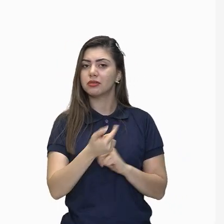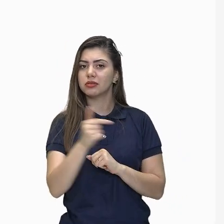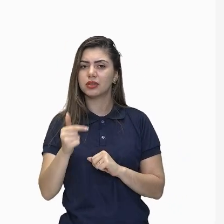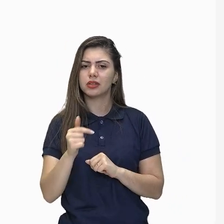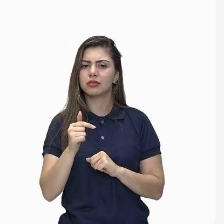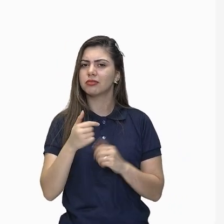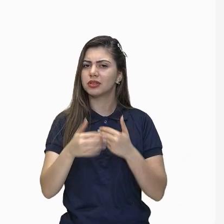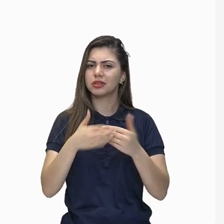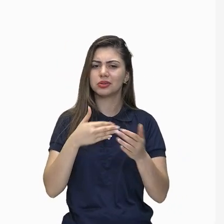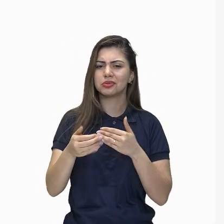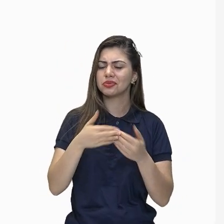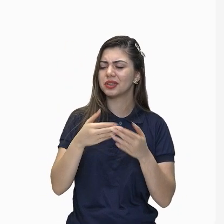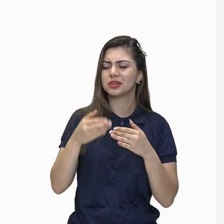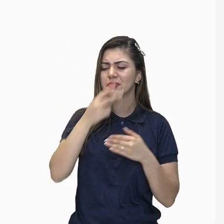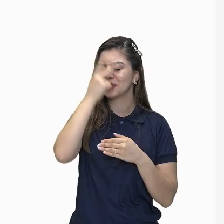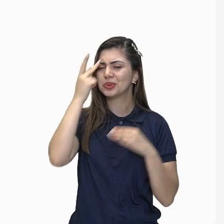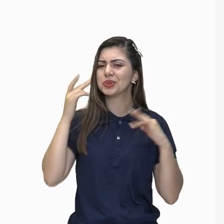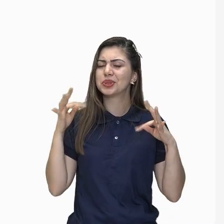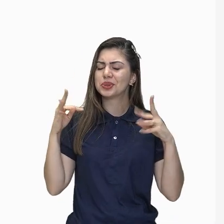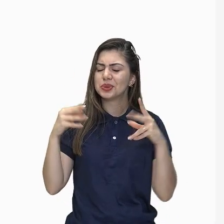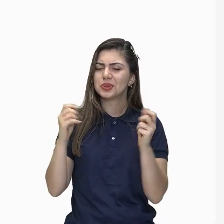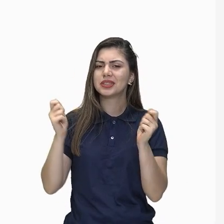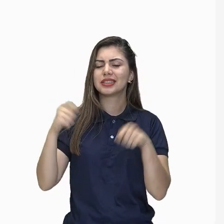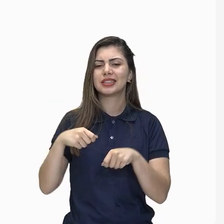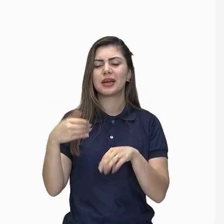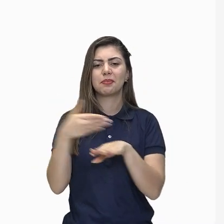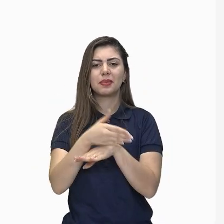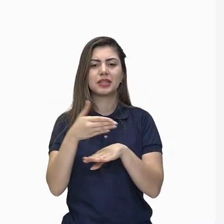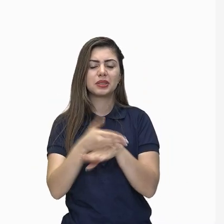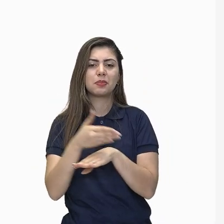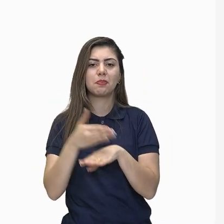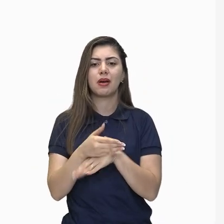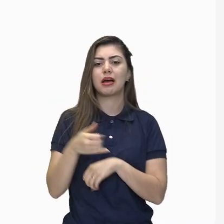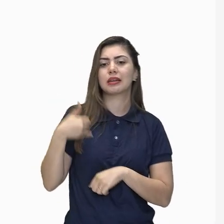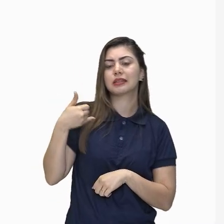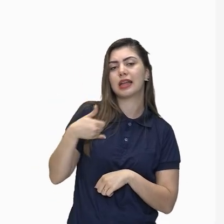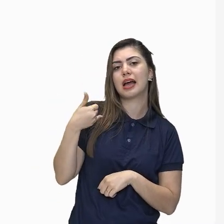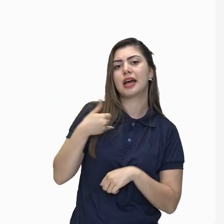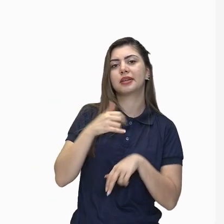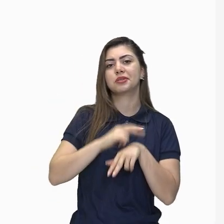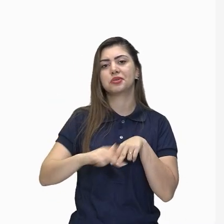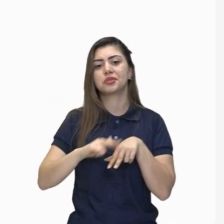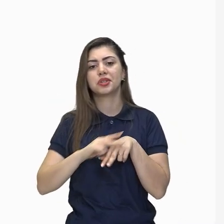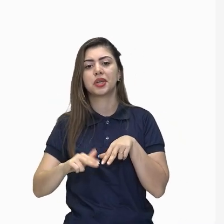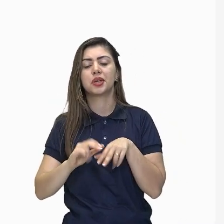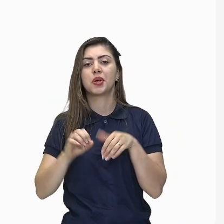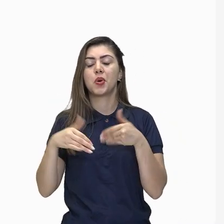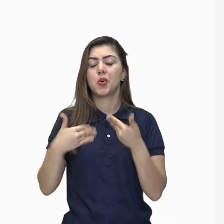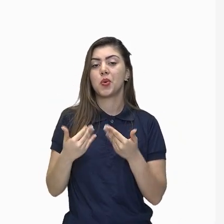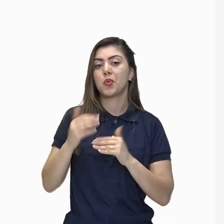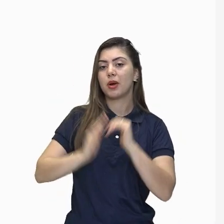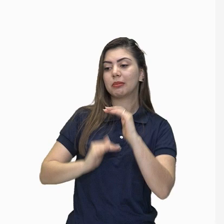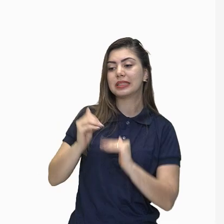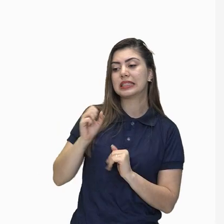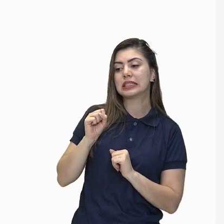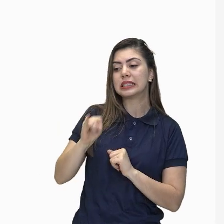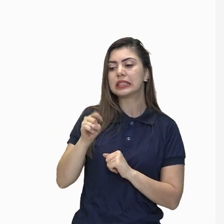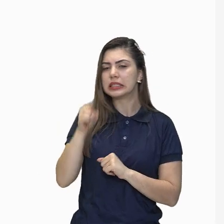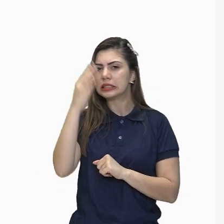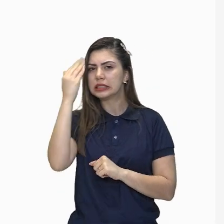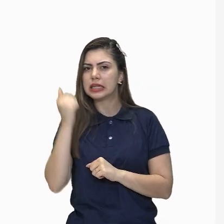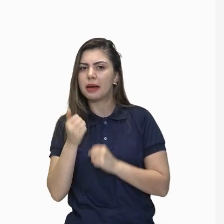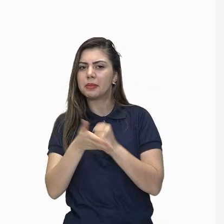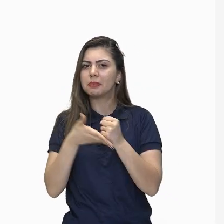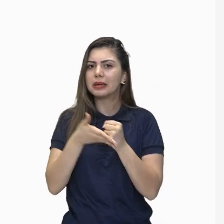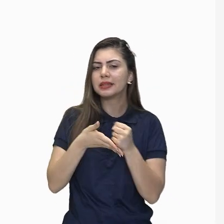participar, independentemente da idade, do gênero ou da habilidade. A escola deve garantir que o jogo seja um